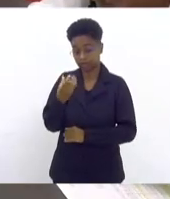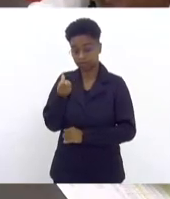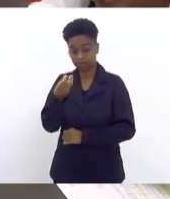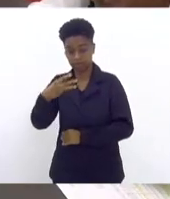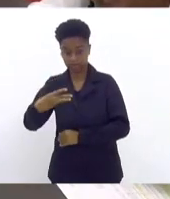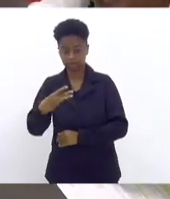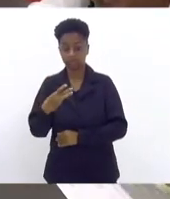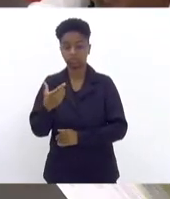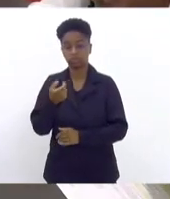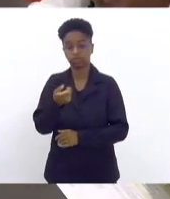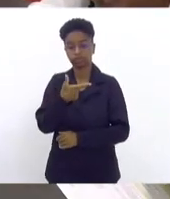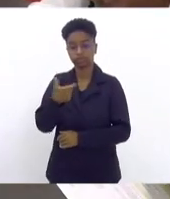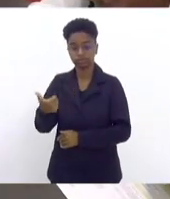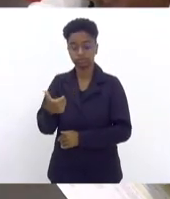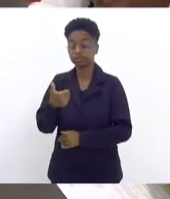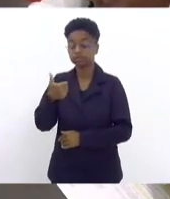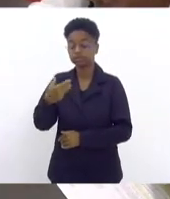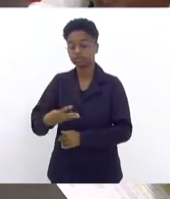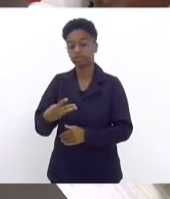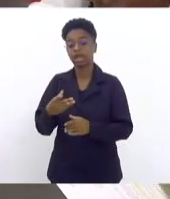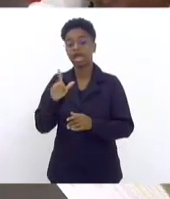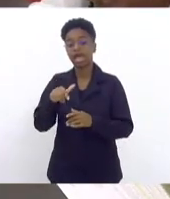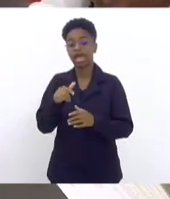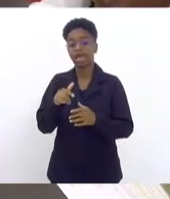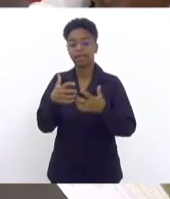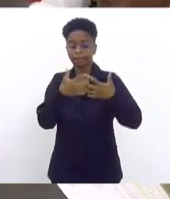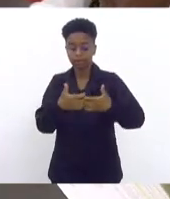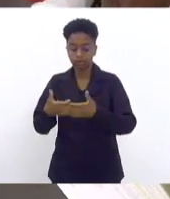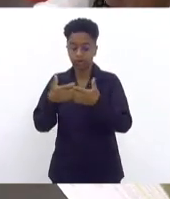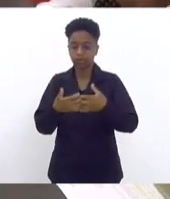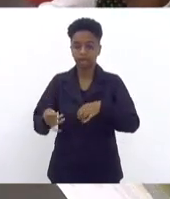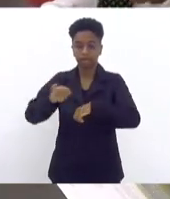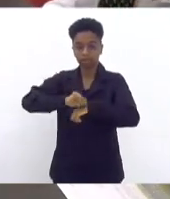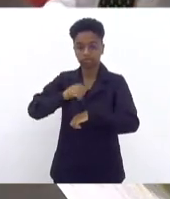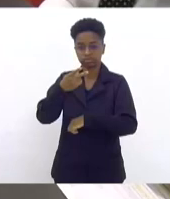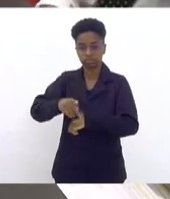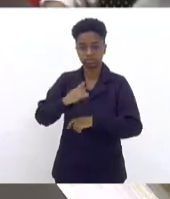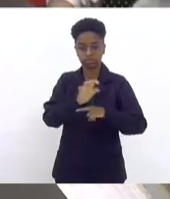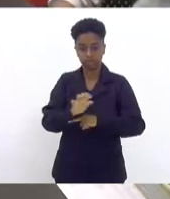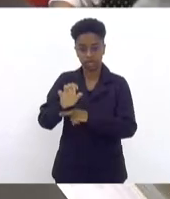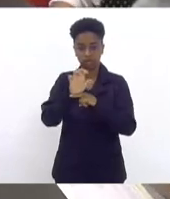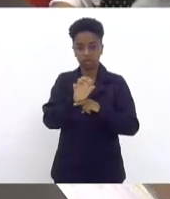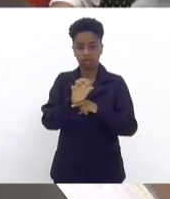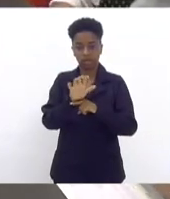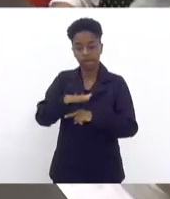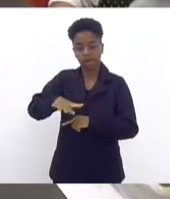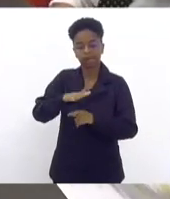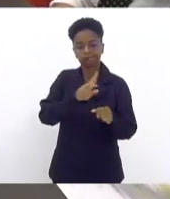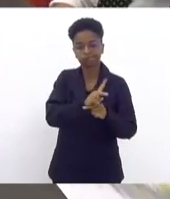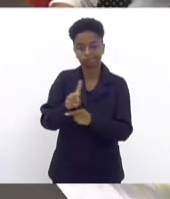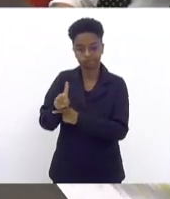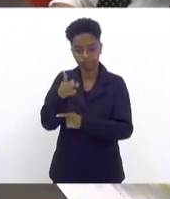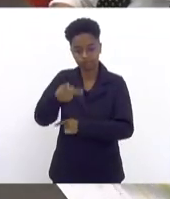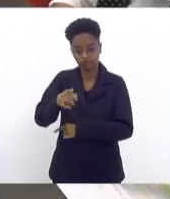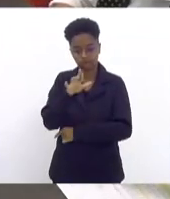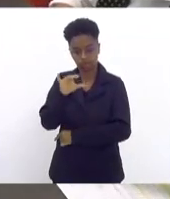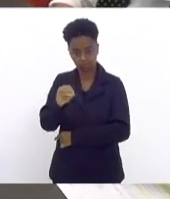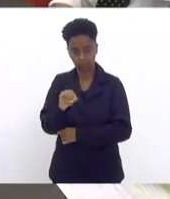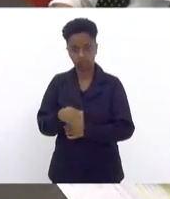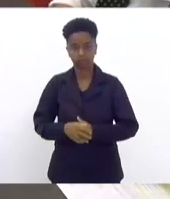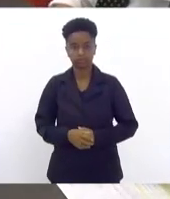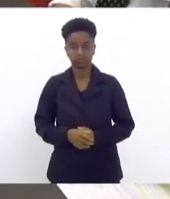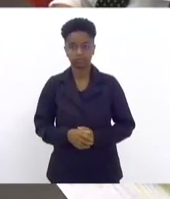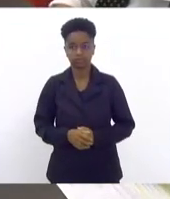deputado Yuri, que declara a cidade de Petrópolis como a capital estadual das unidades de conservações do Estado do Rio de Janeiro. O meu parecer, deputado Filipinho